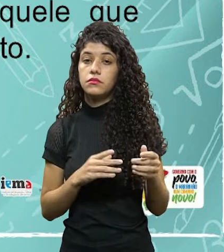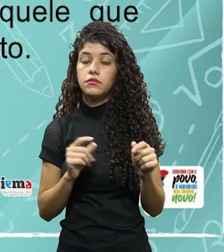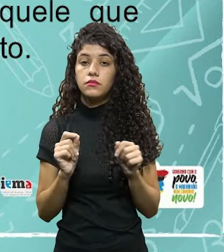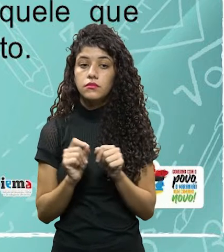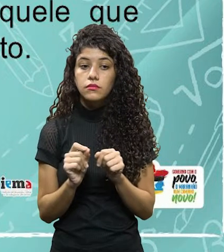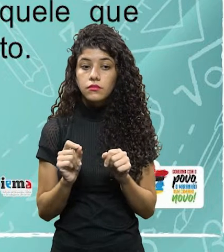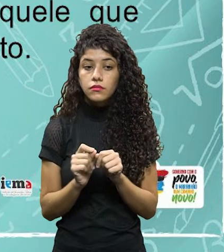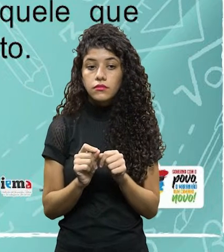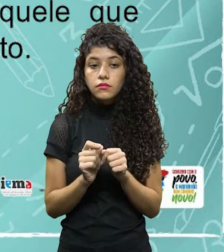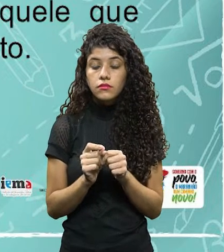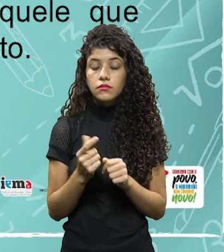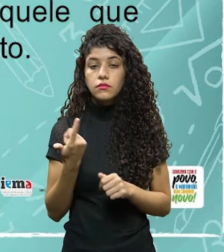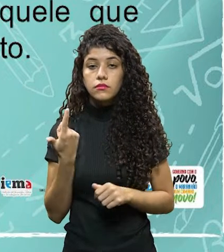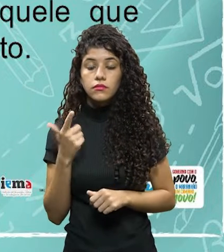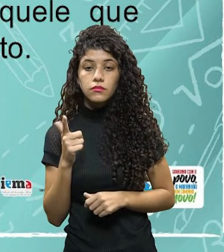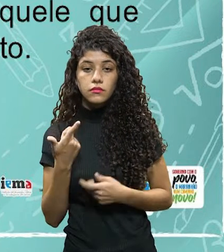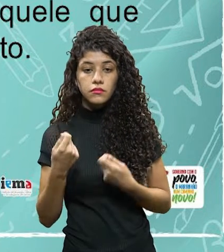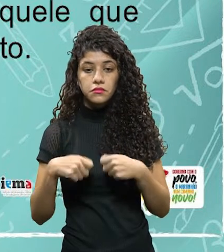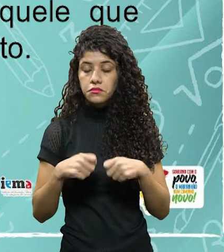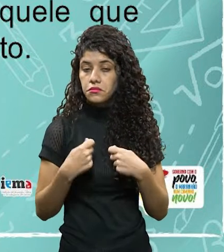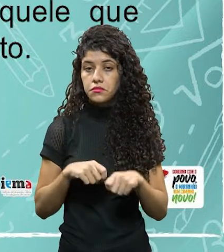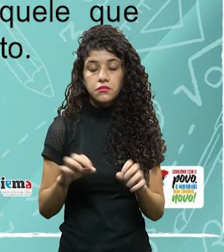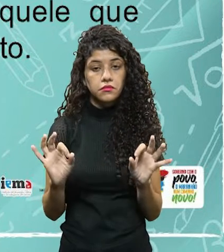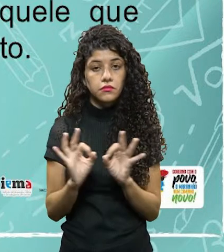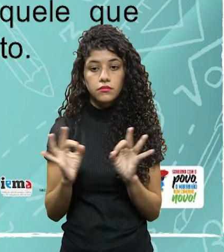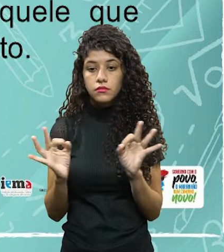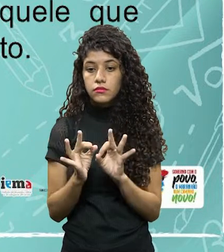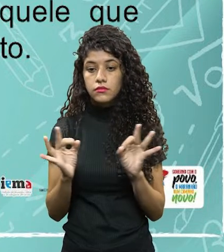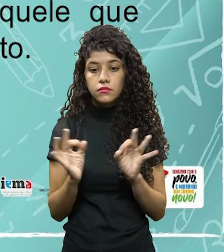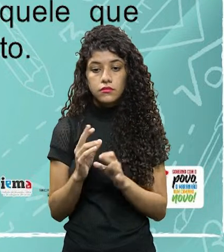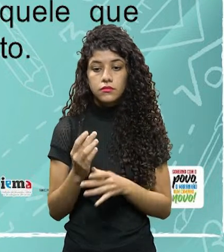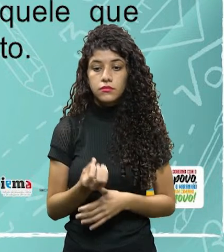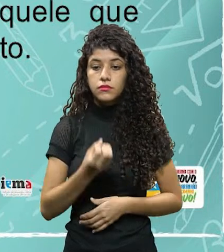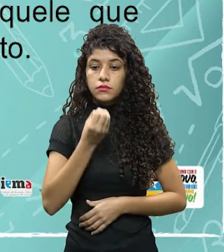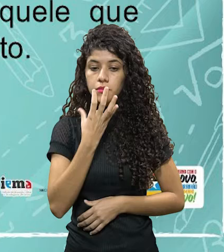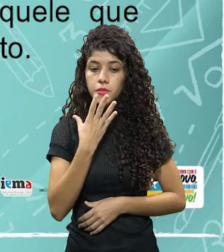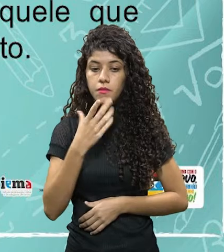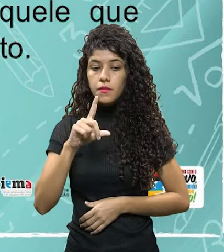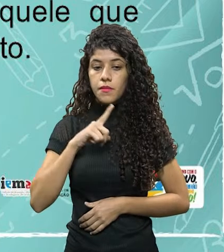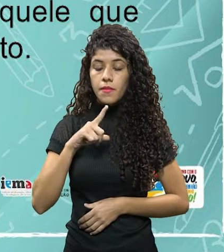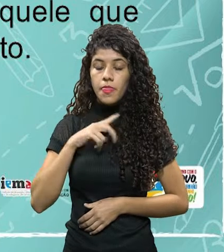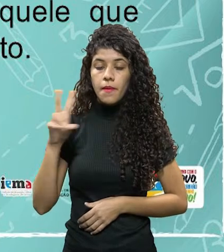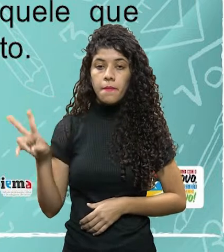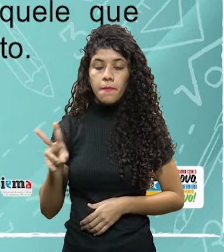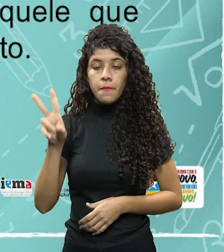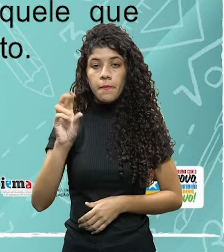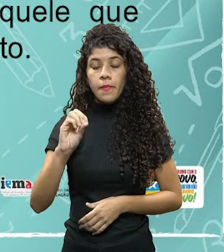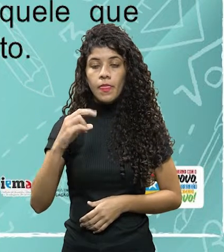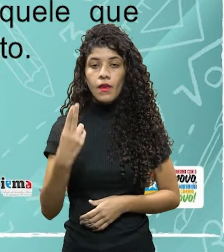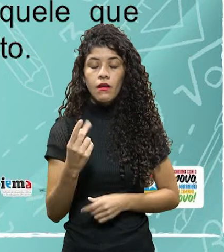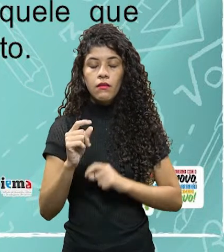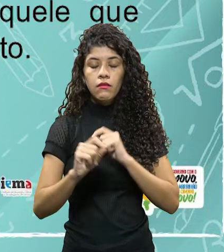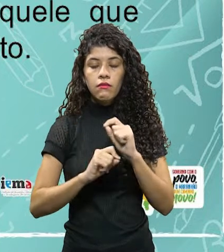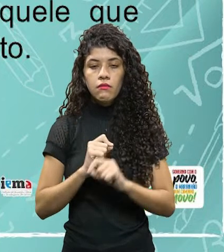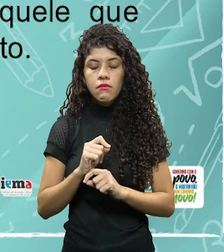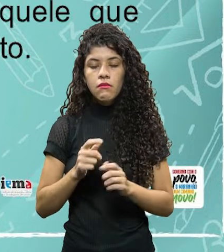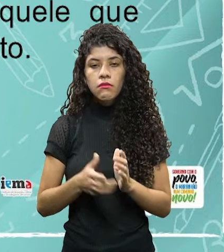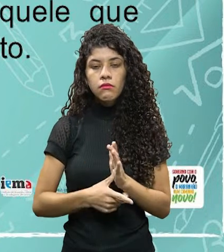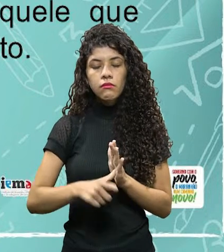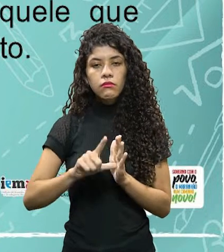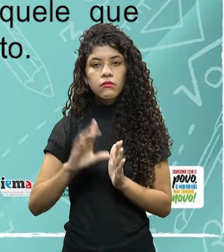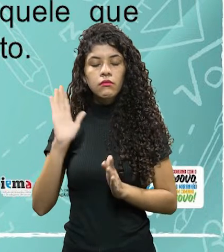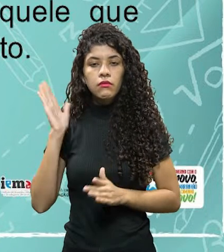ou seja, aquele custo que não precisa de nenhum critério para ser apropriado. Ele possui um valor ou uma proporção